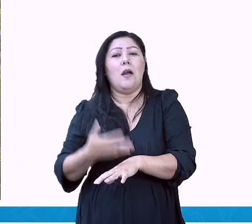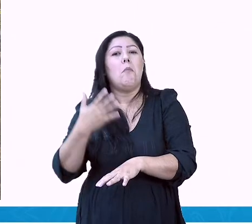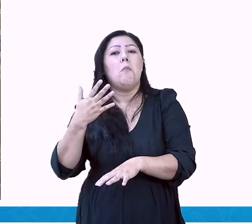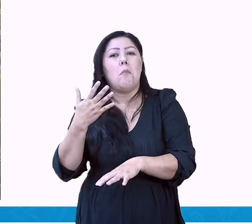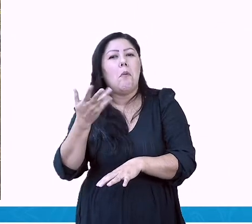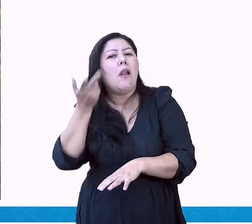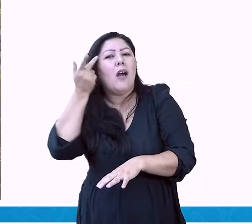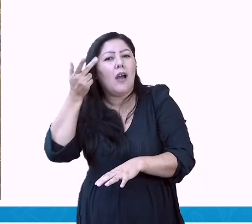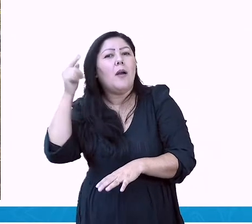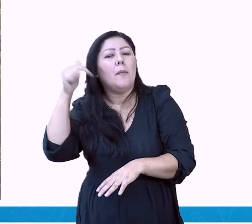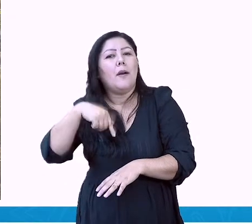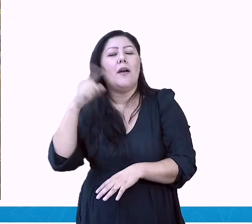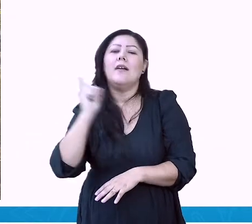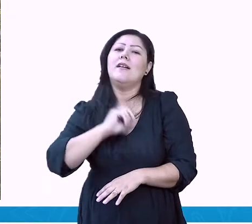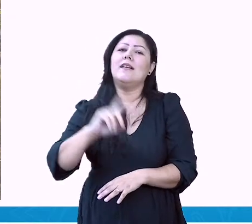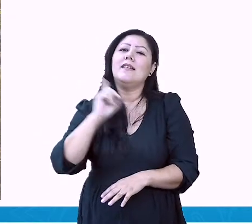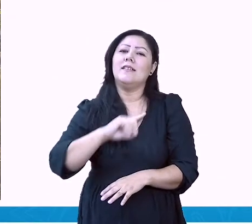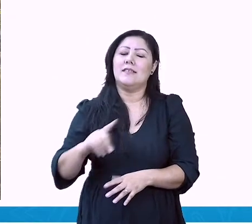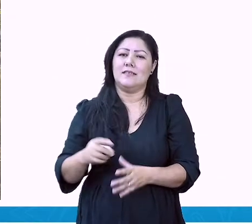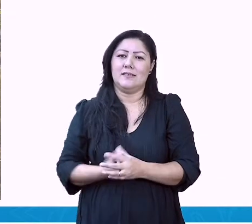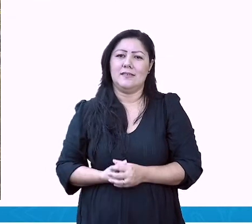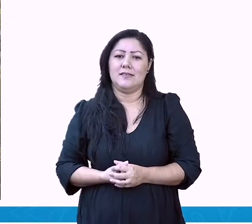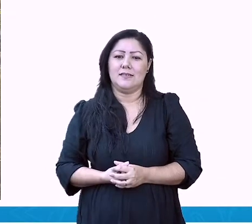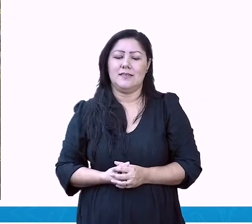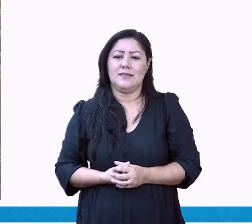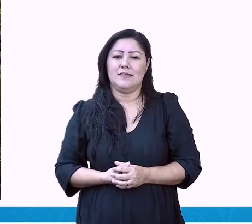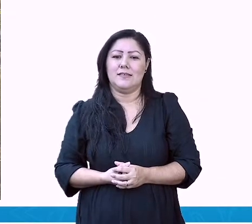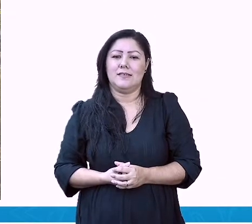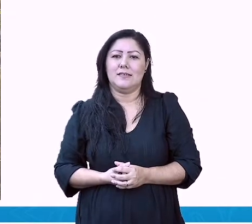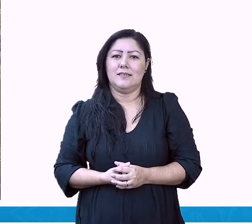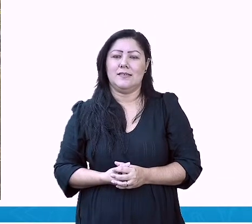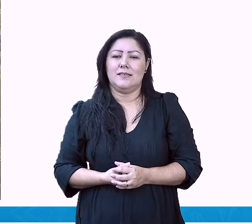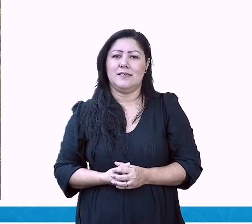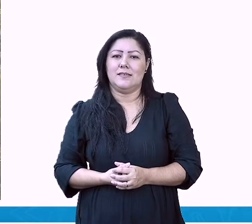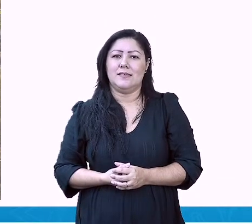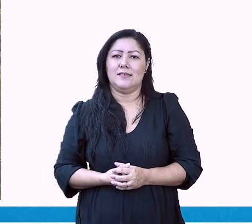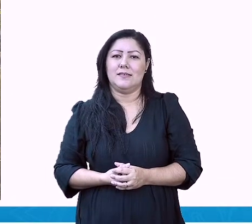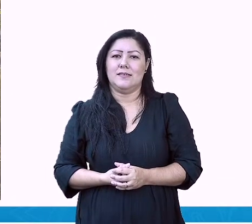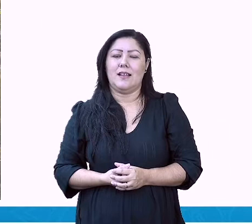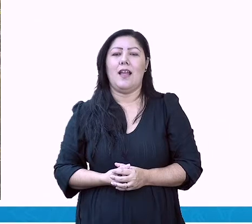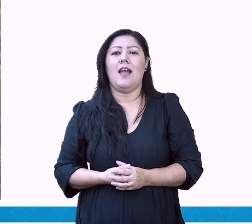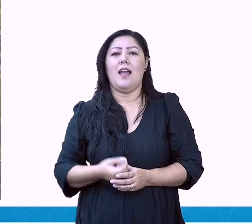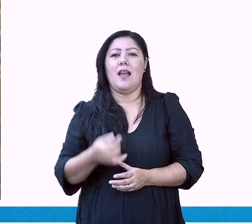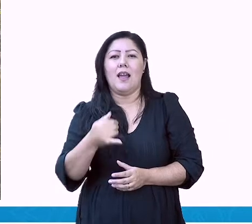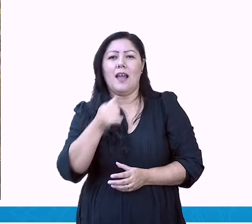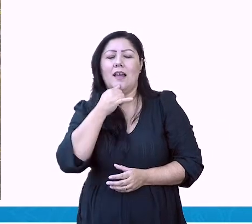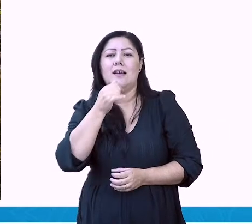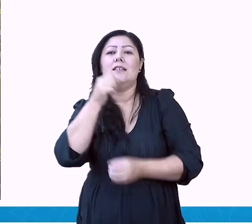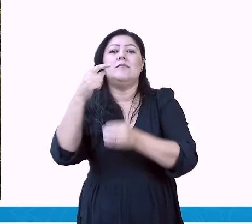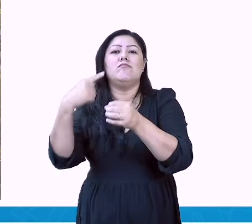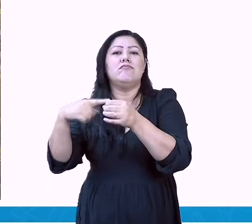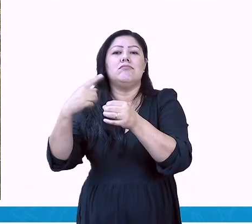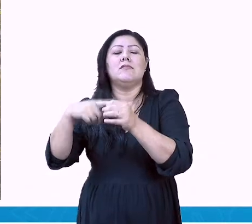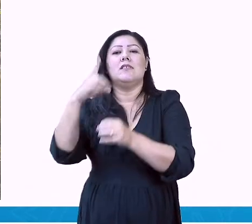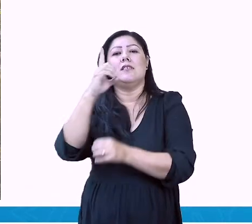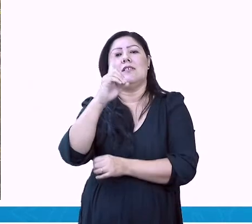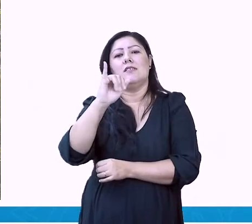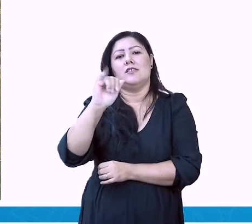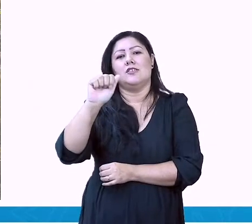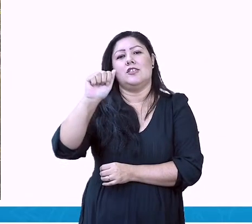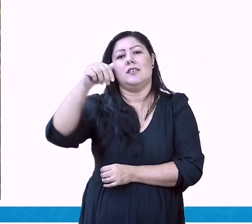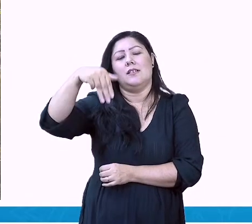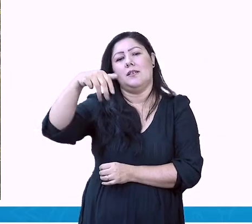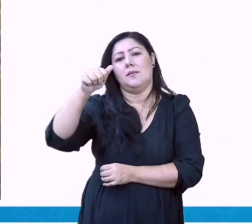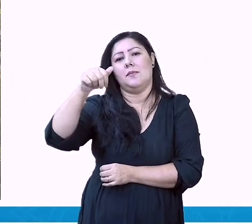em Minas, certo? Na Diamantina, por exemplo, é muito comum você ver